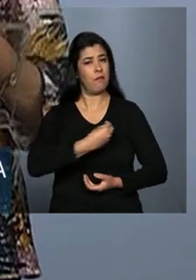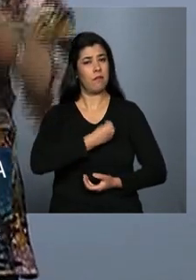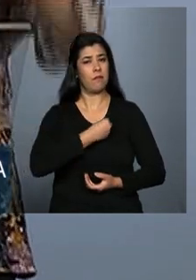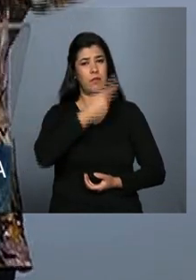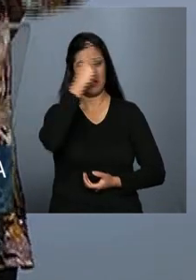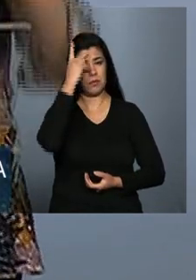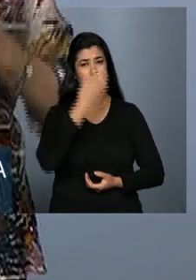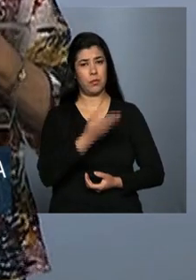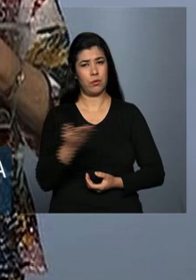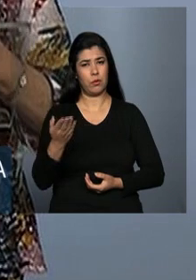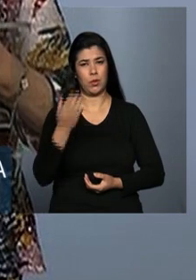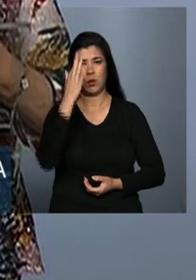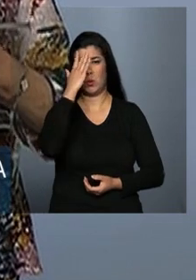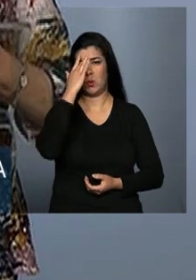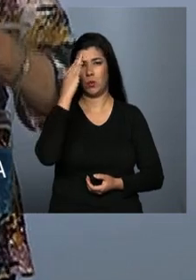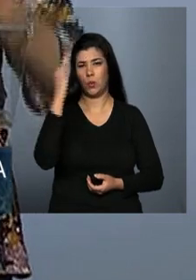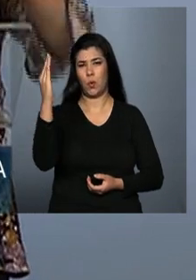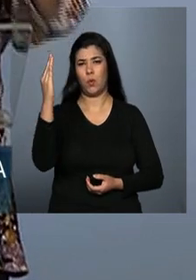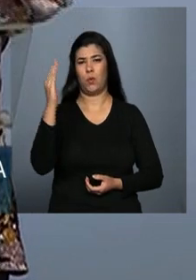vidas, sonhos,